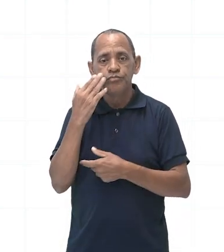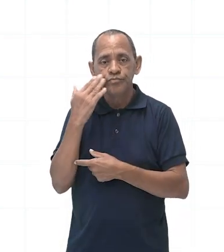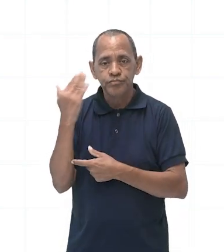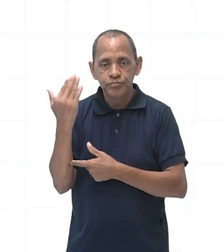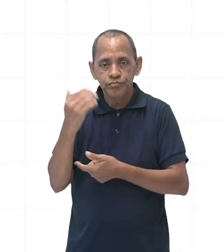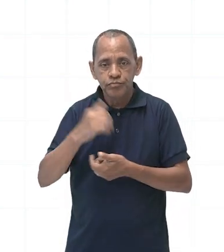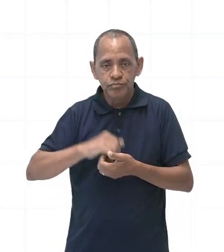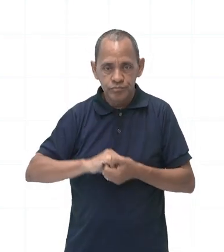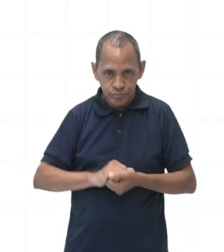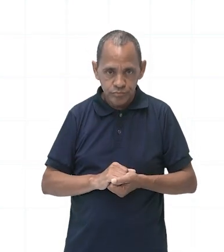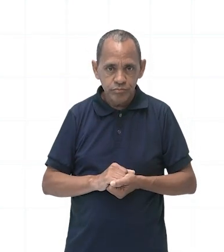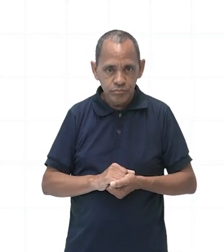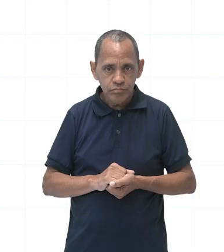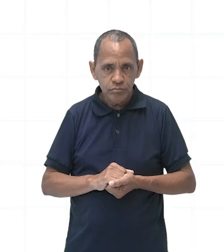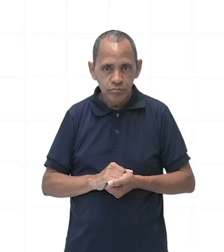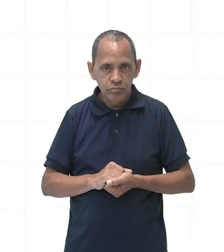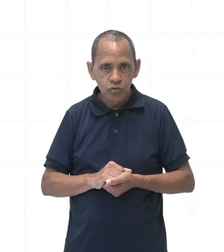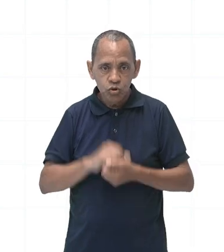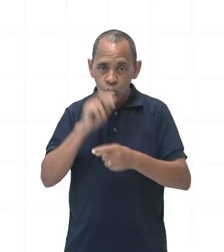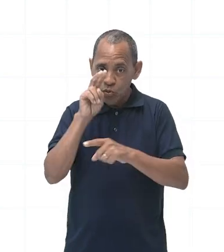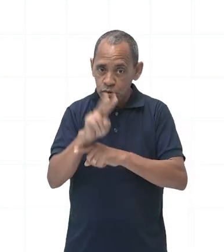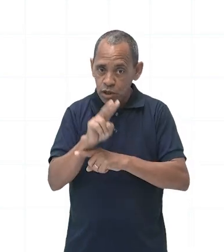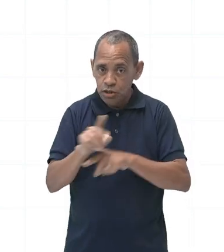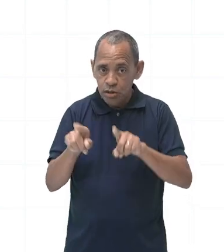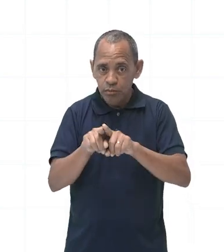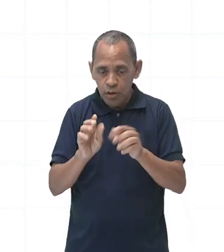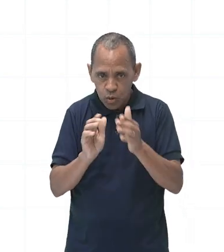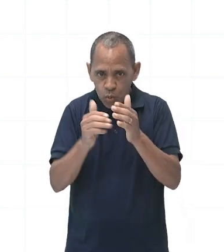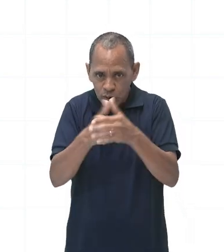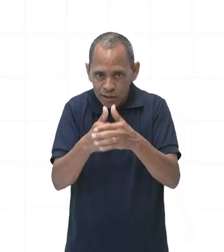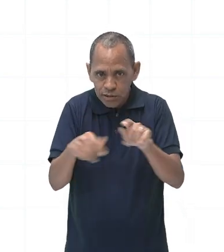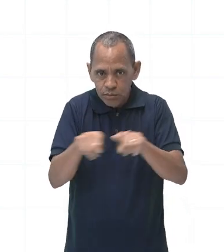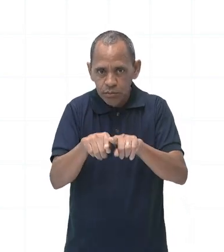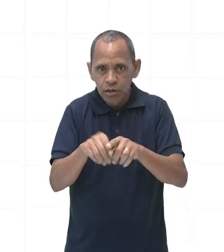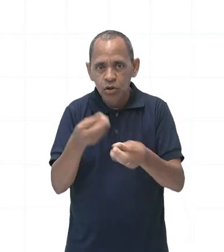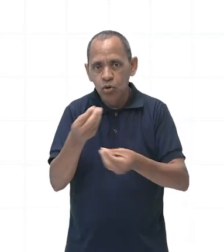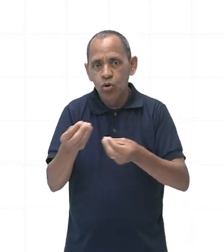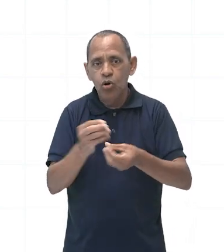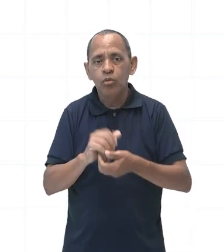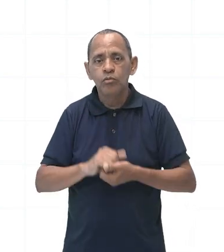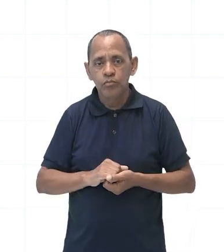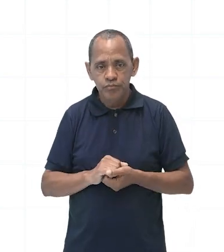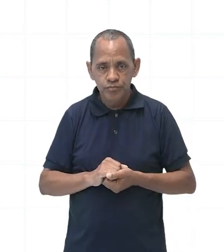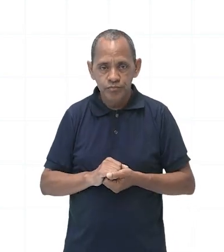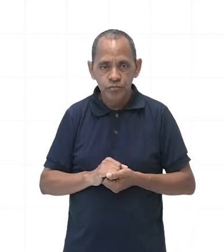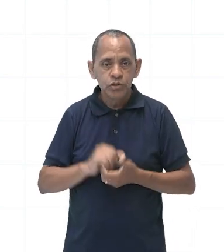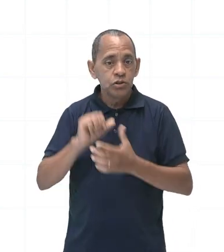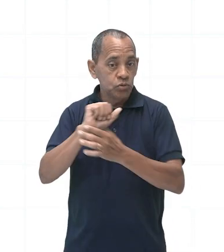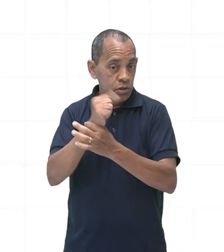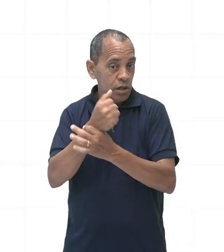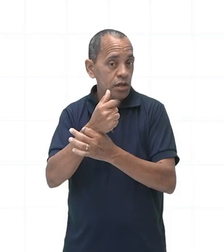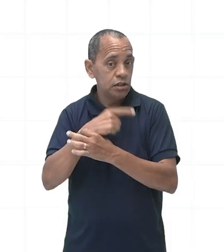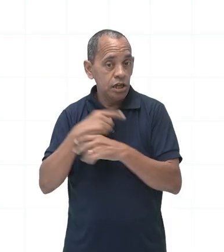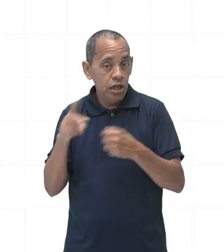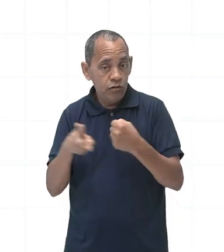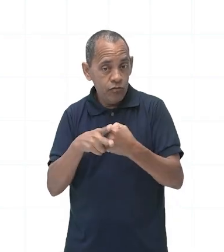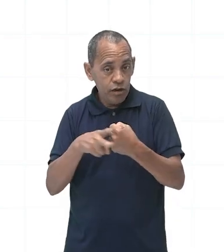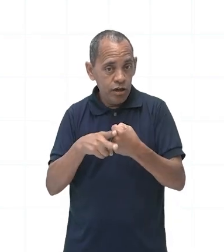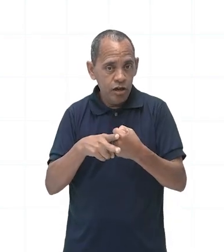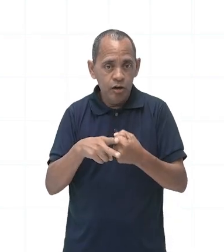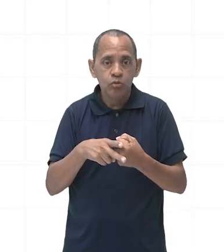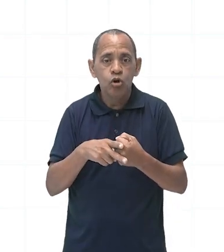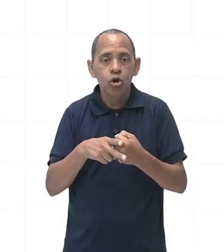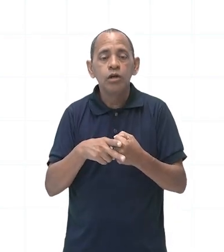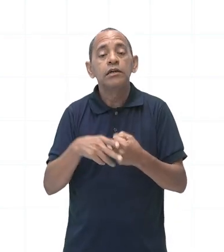forma verbal que está aí, né? São resguardados, né? Toda essa locução aí, são resguardados,